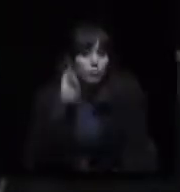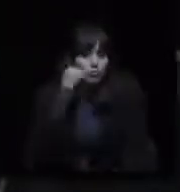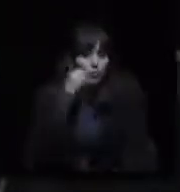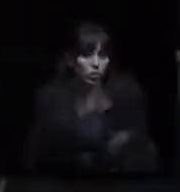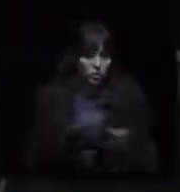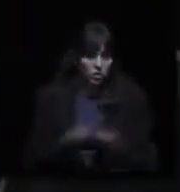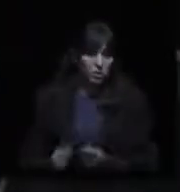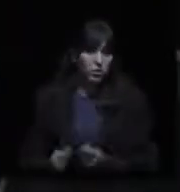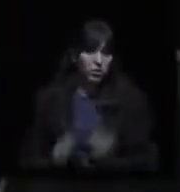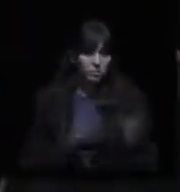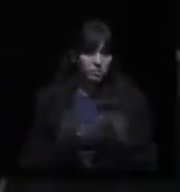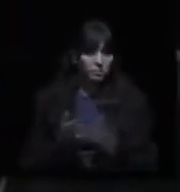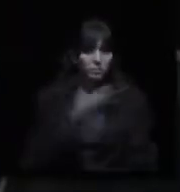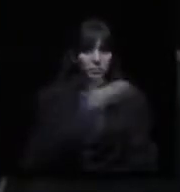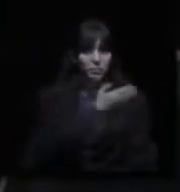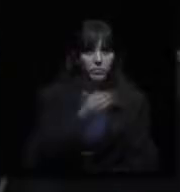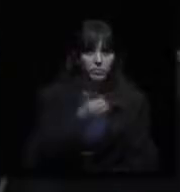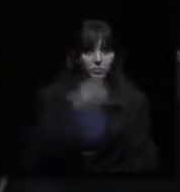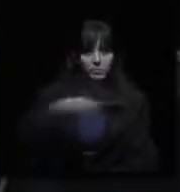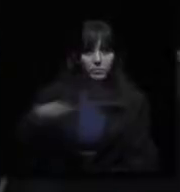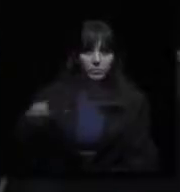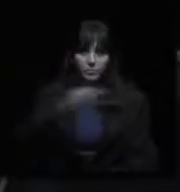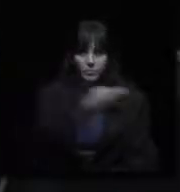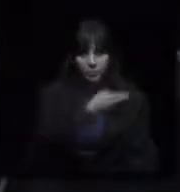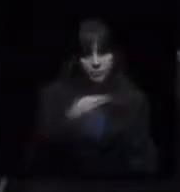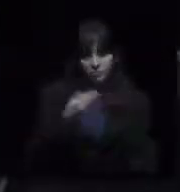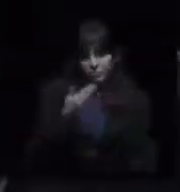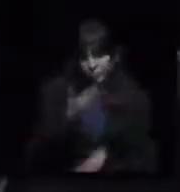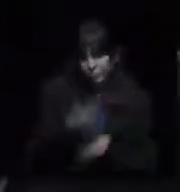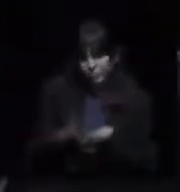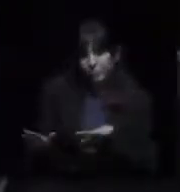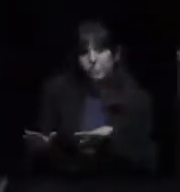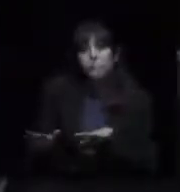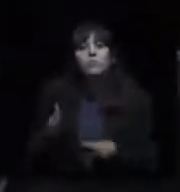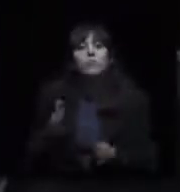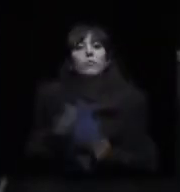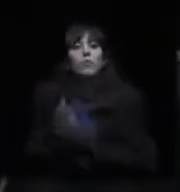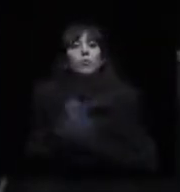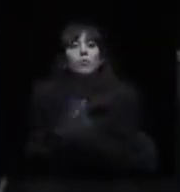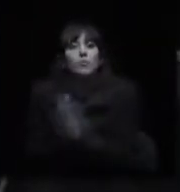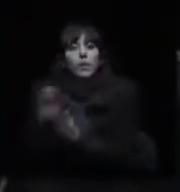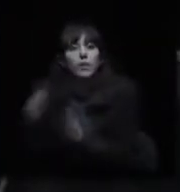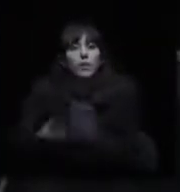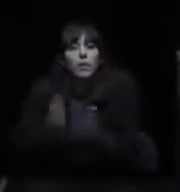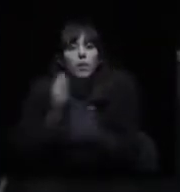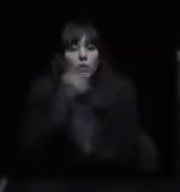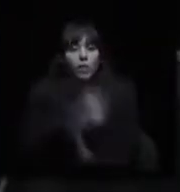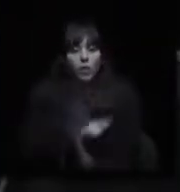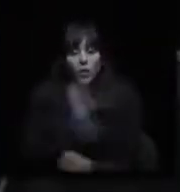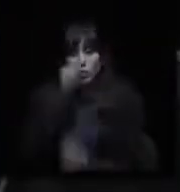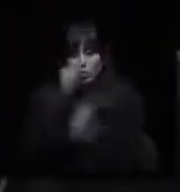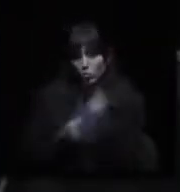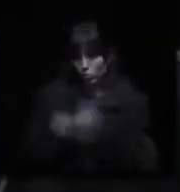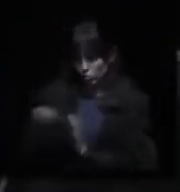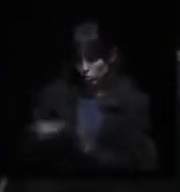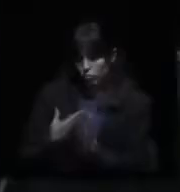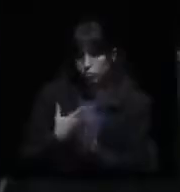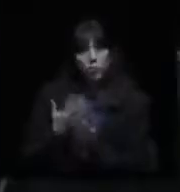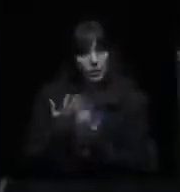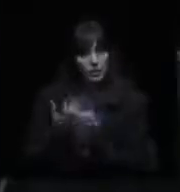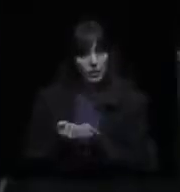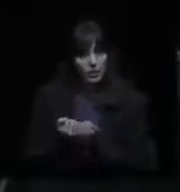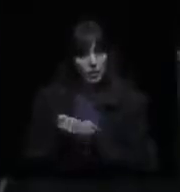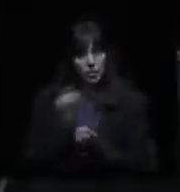que significa uma perda para o orçamento de mais de 70 milhões de euros. Mas quem vai beneficiar beneficiar desta devolução. Os grandes beneficiários da devolução do